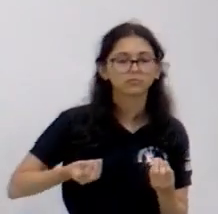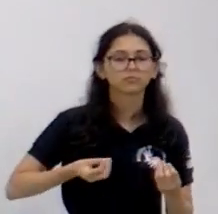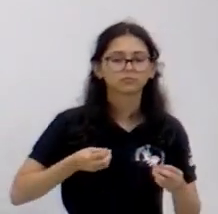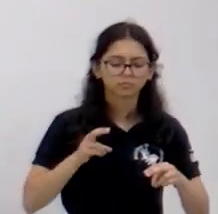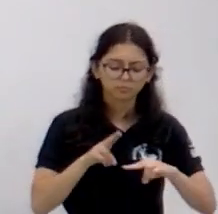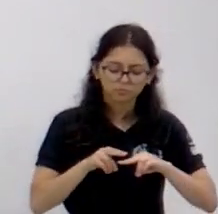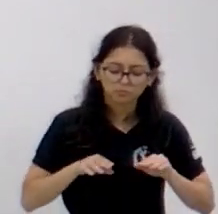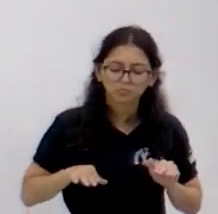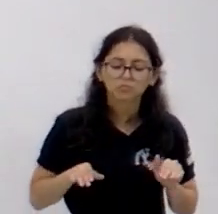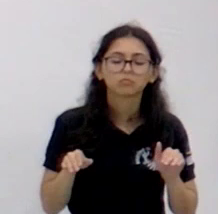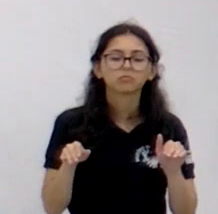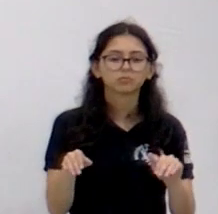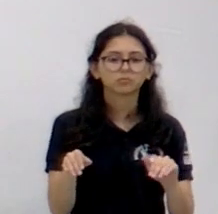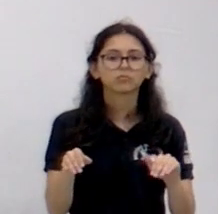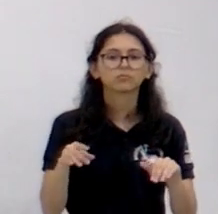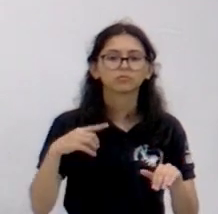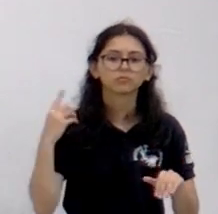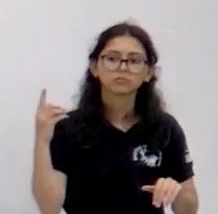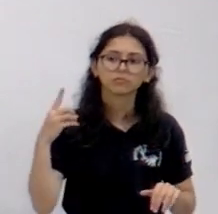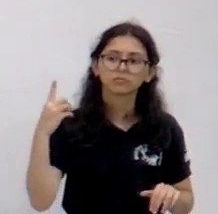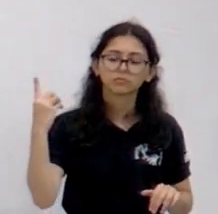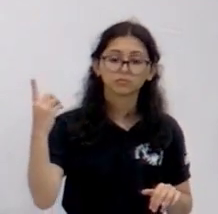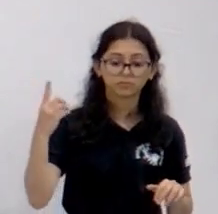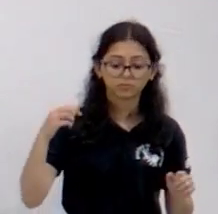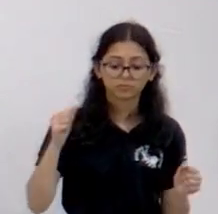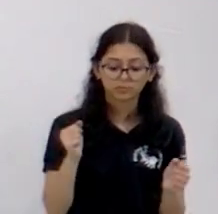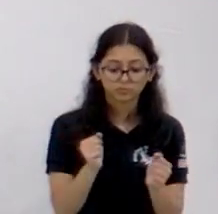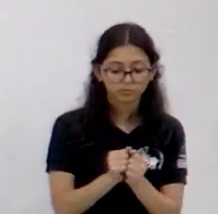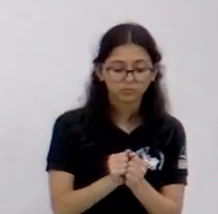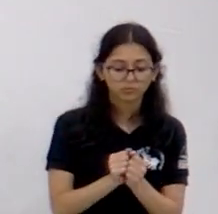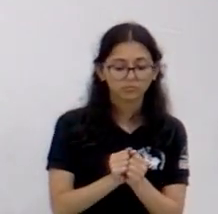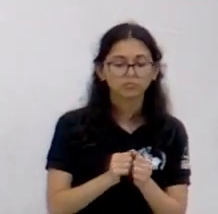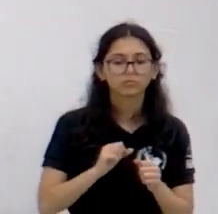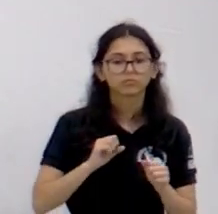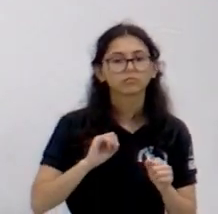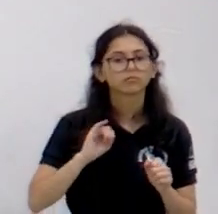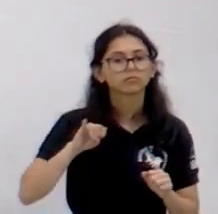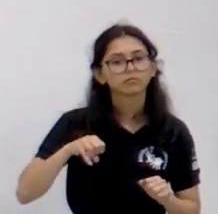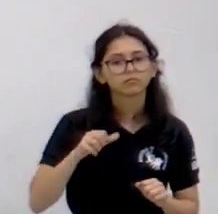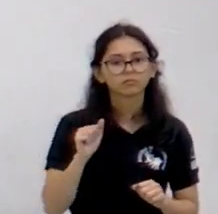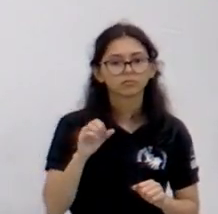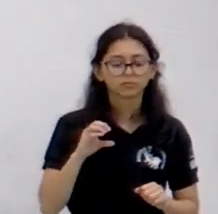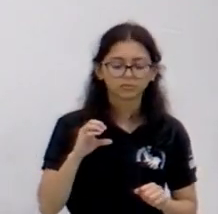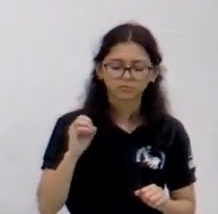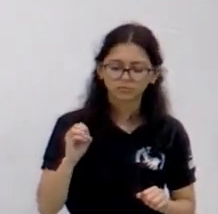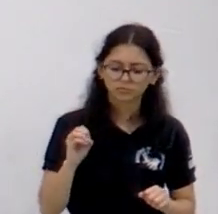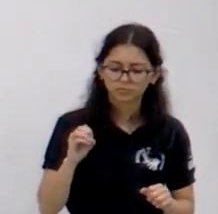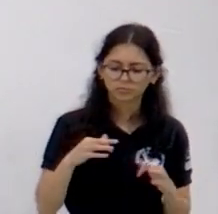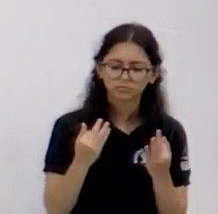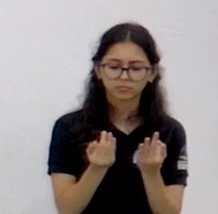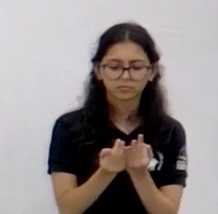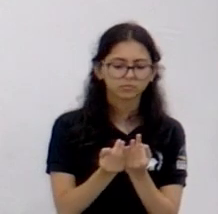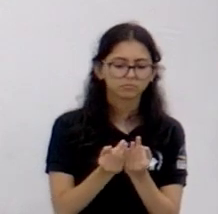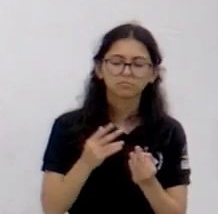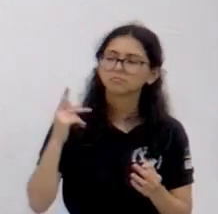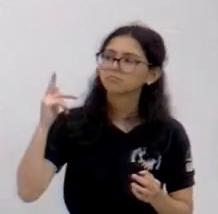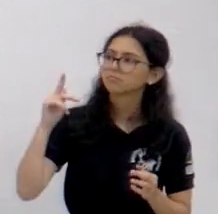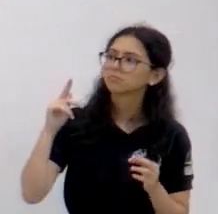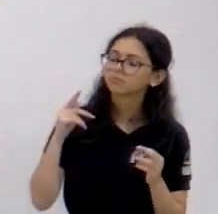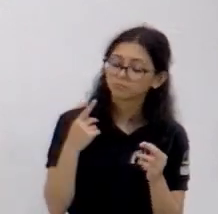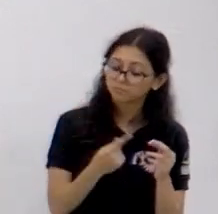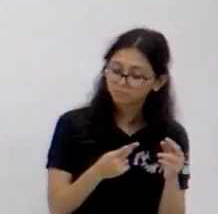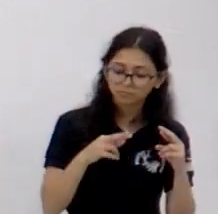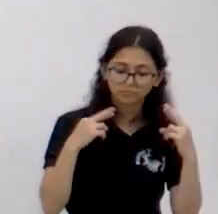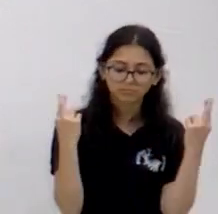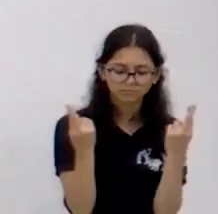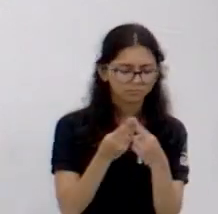Ele reinará para sempre sobre a casa de Jacó, e o seu reinado não terá fim. Então disse Maria o anjo: